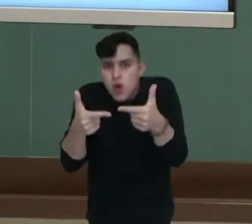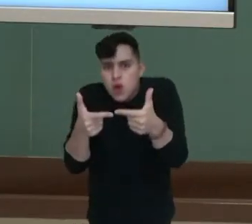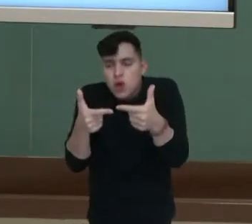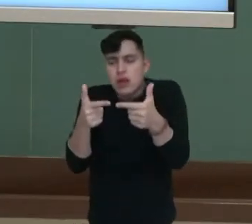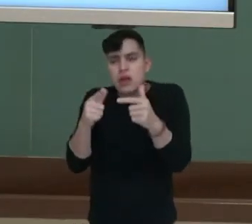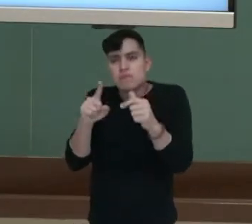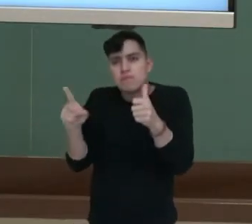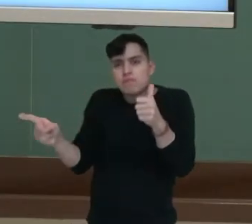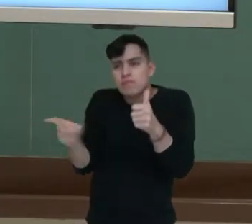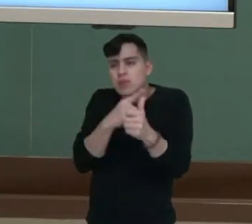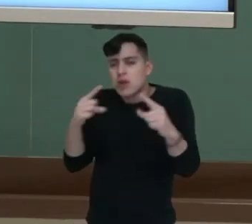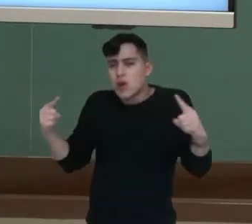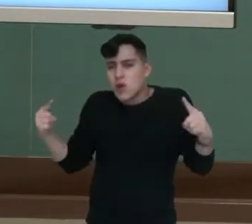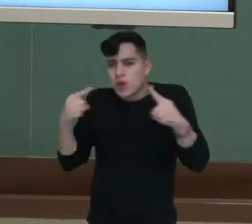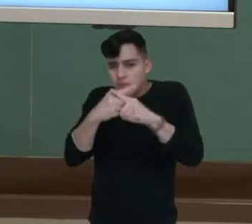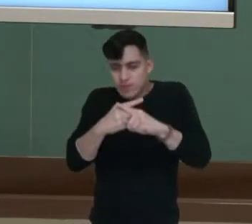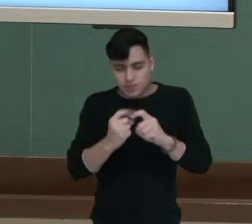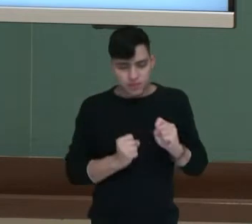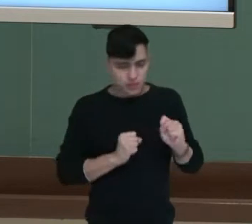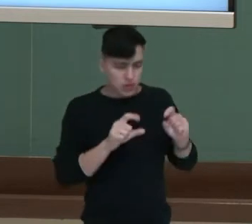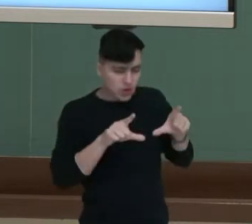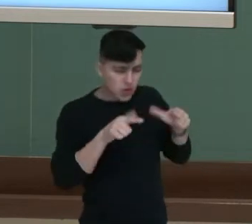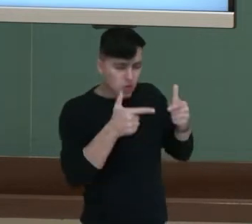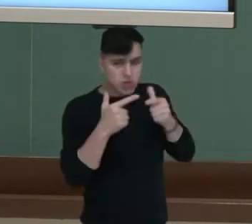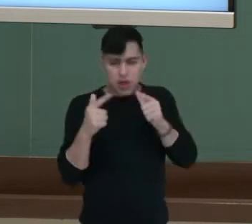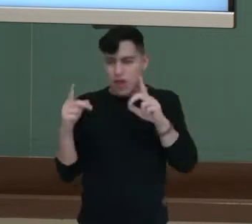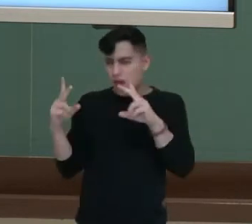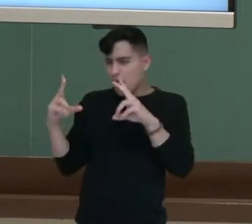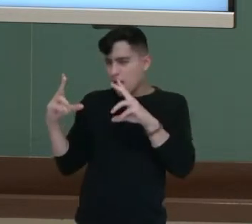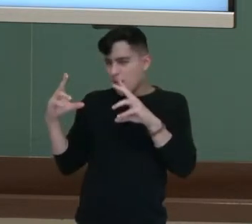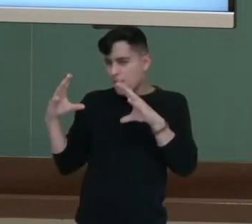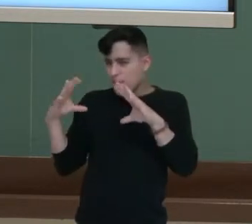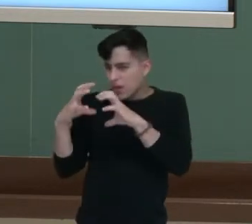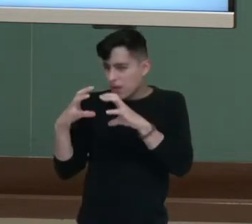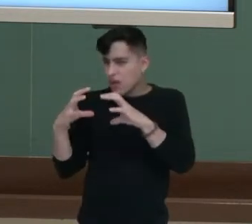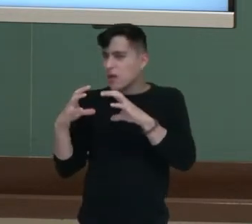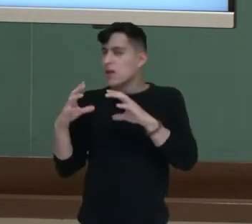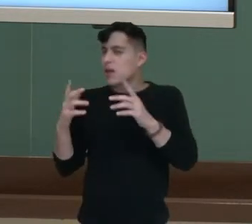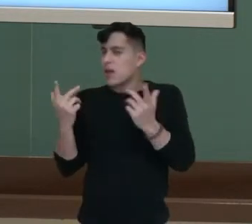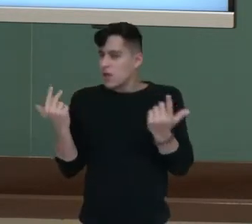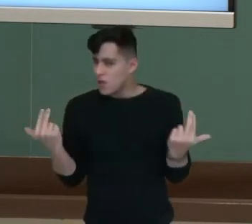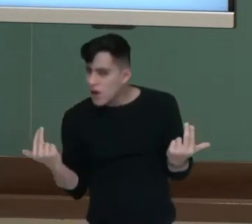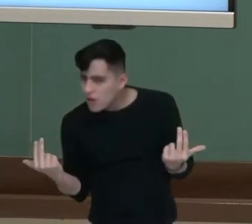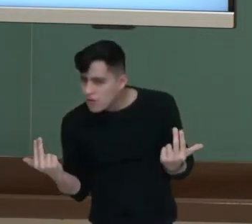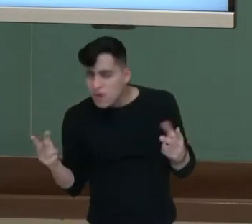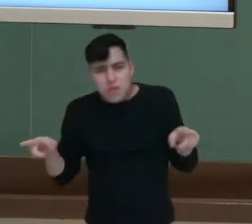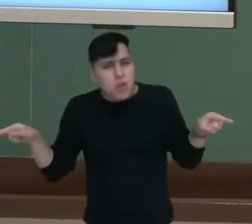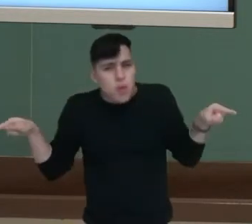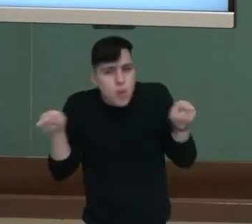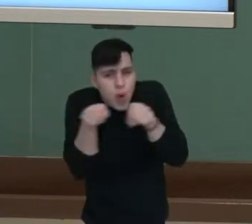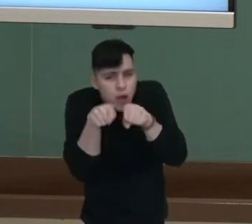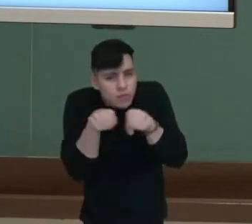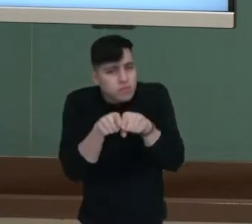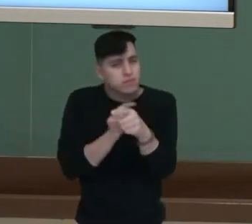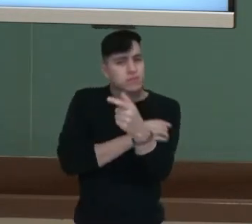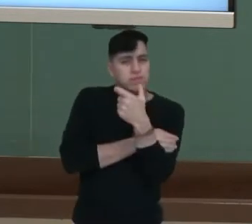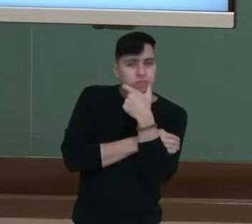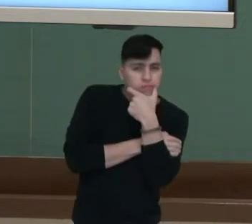competição? Será que luta e briga são as mesmas coisas? Você lutar e você brigar é a mesma coisa?